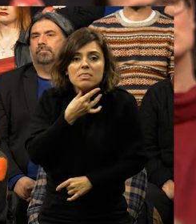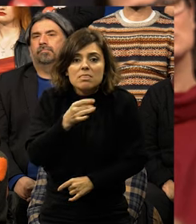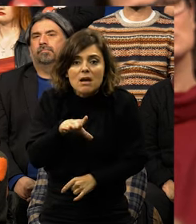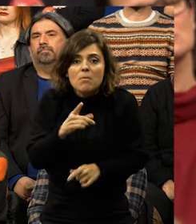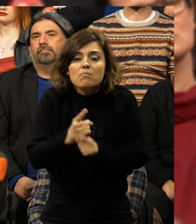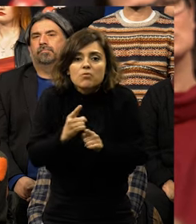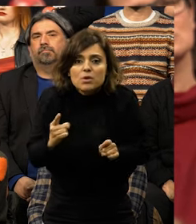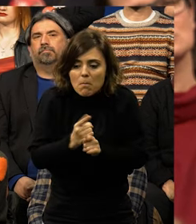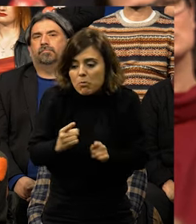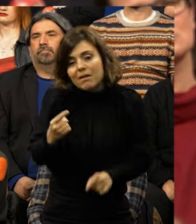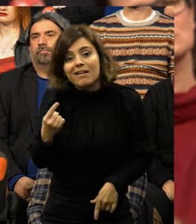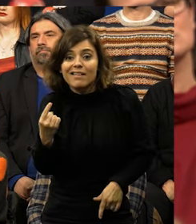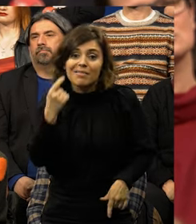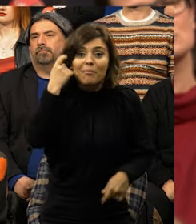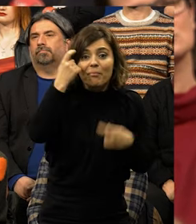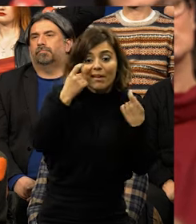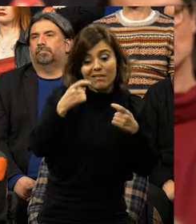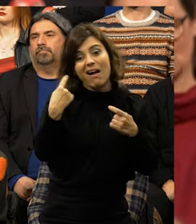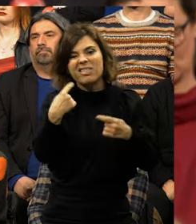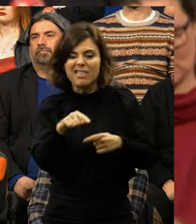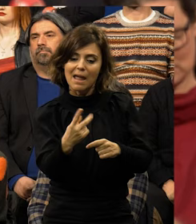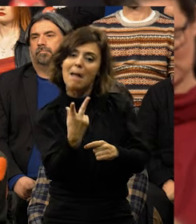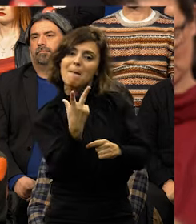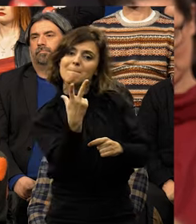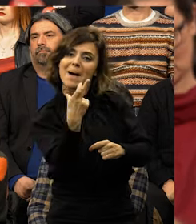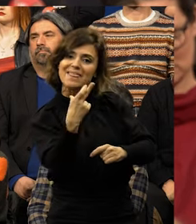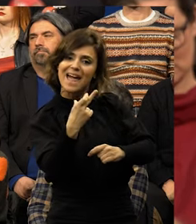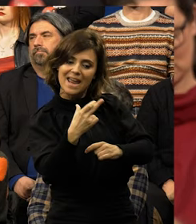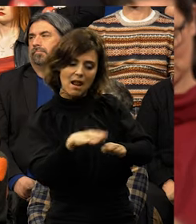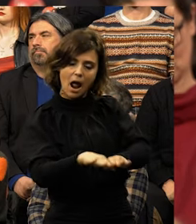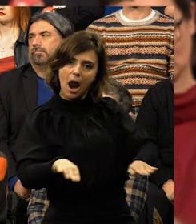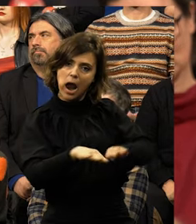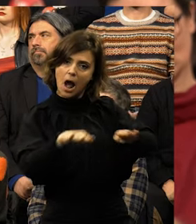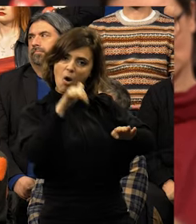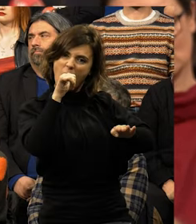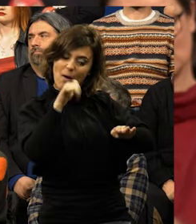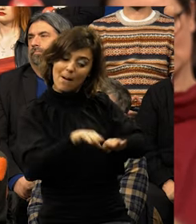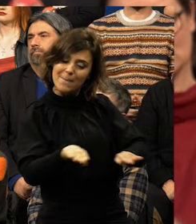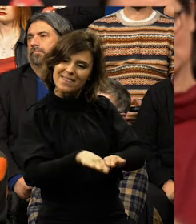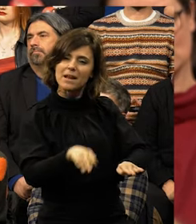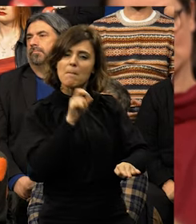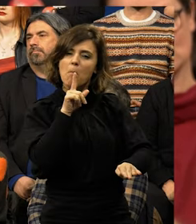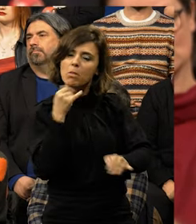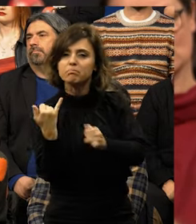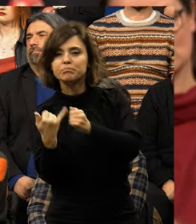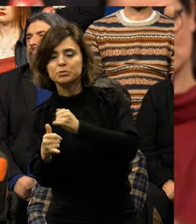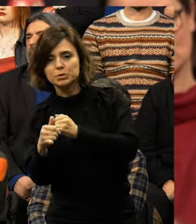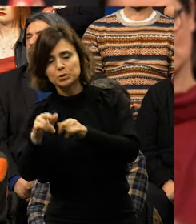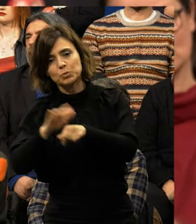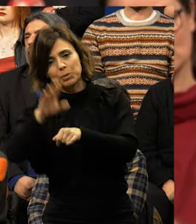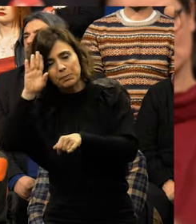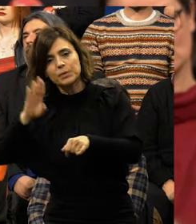madeira e a Madeira pode ser usada para fiz militar mas é pior do que isto os controles de segurança de